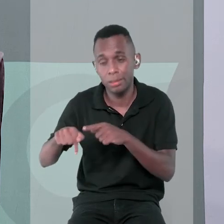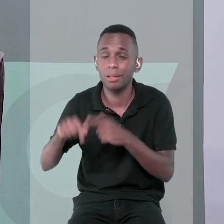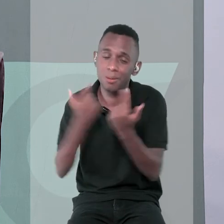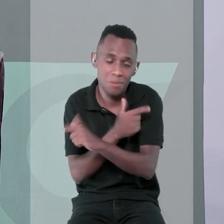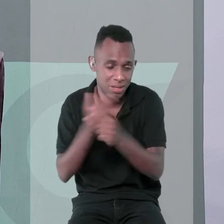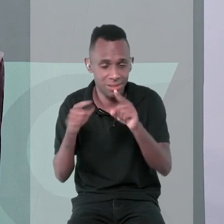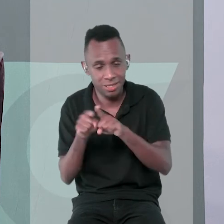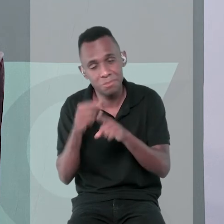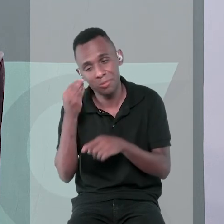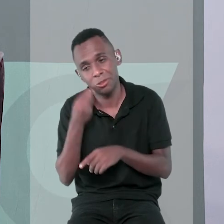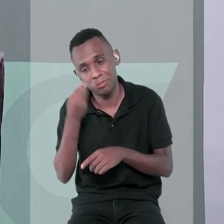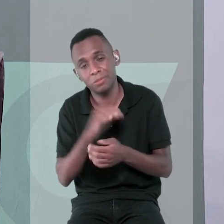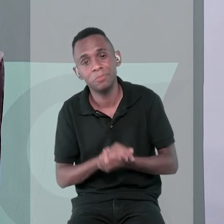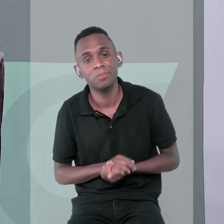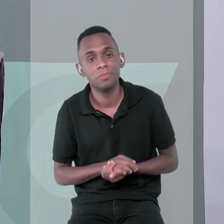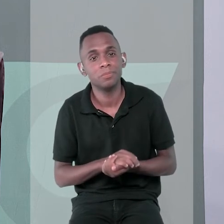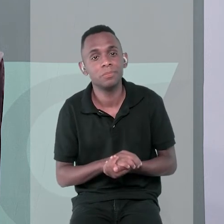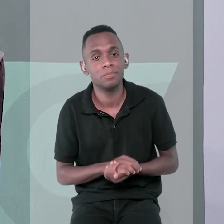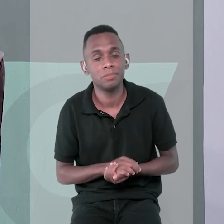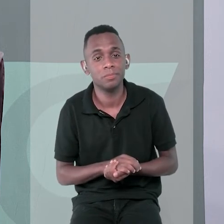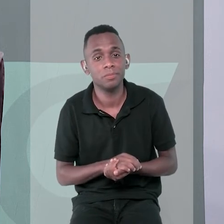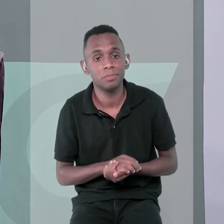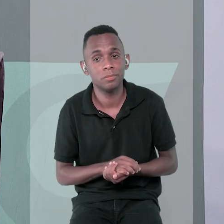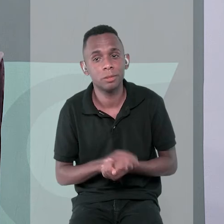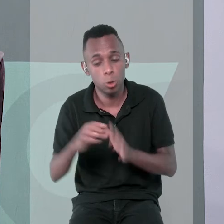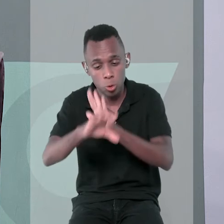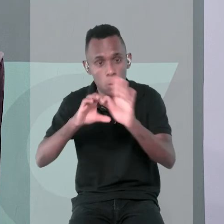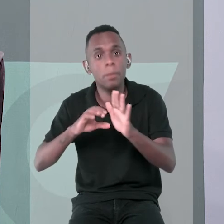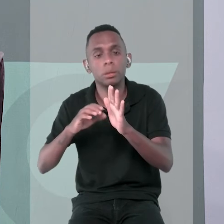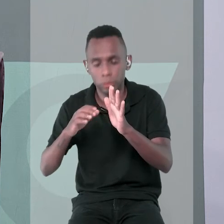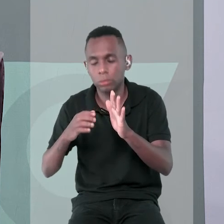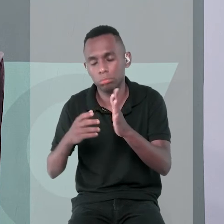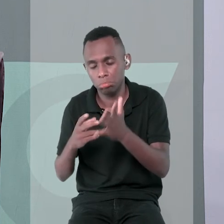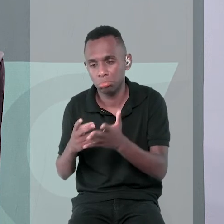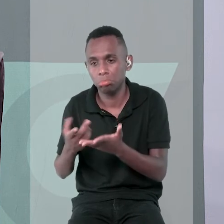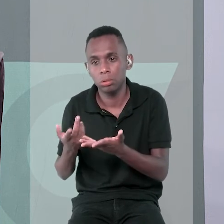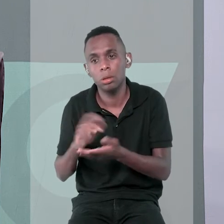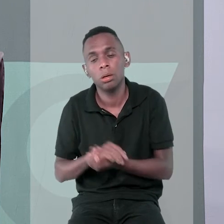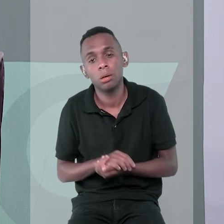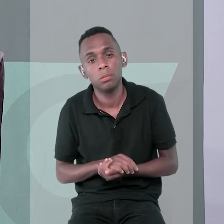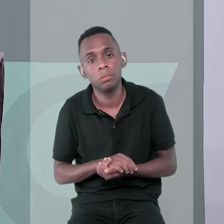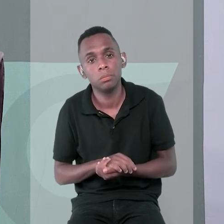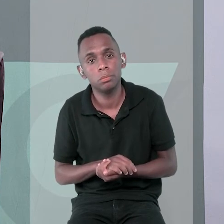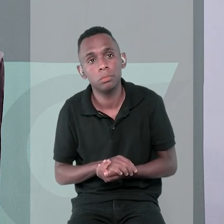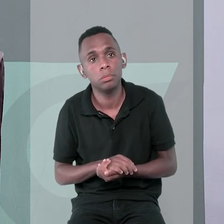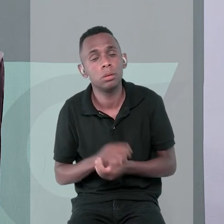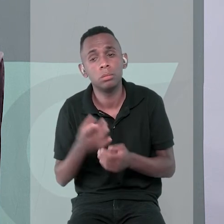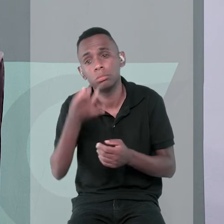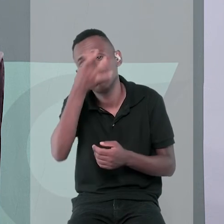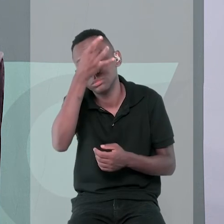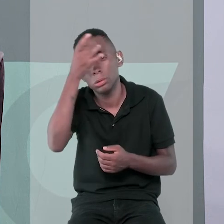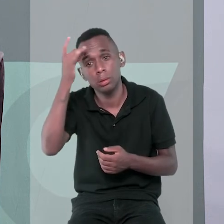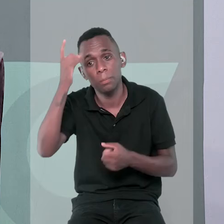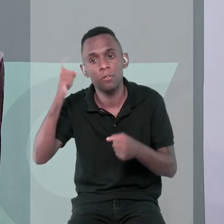muito engraçado, que até eu começo o capítulo assim, da Maria Quitéria, da inocência